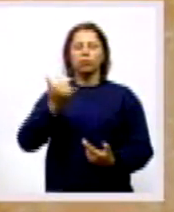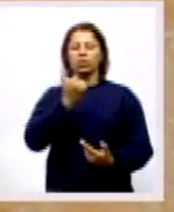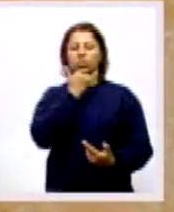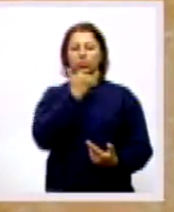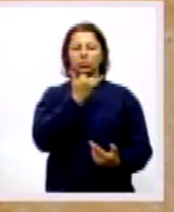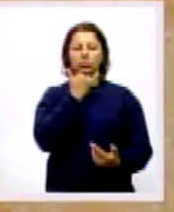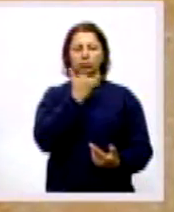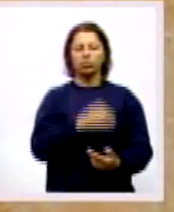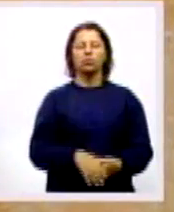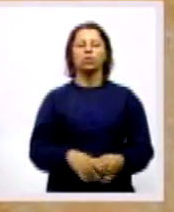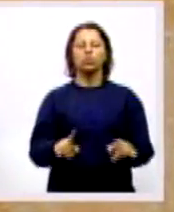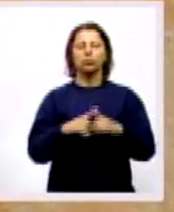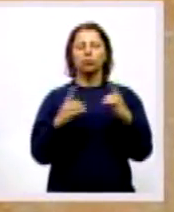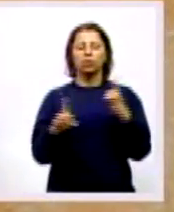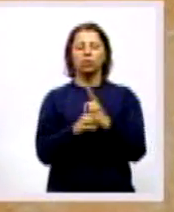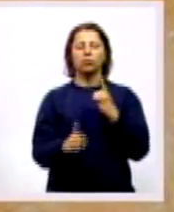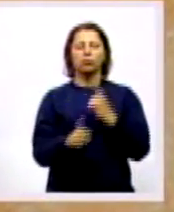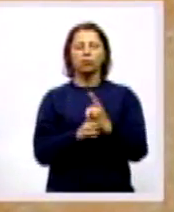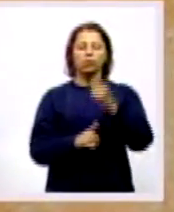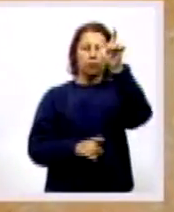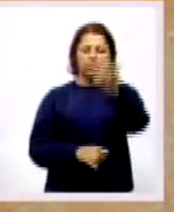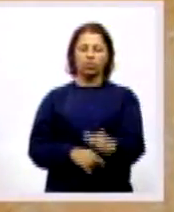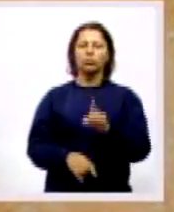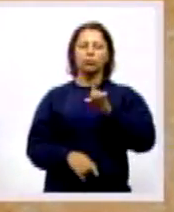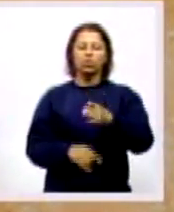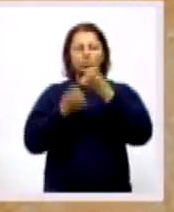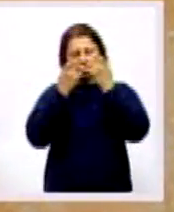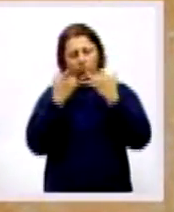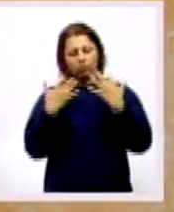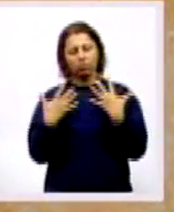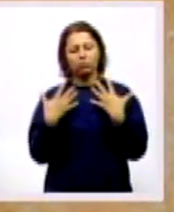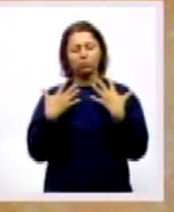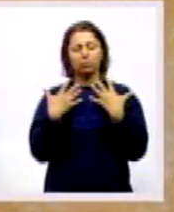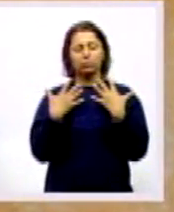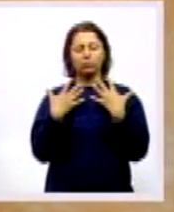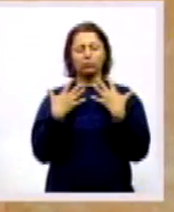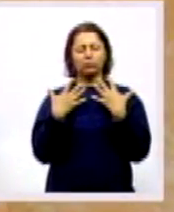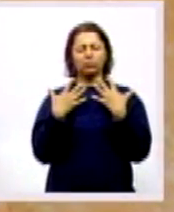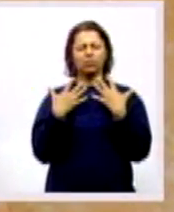Descubra o ser humano maravilhoso que há dentro de você.